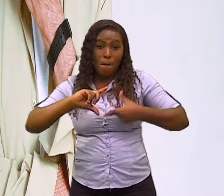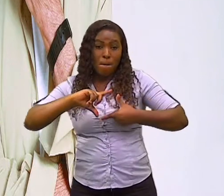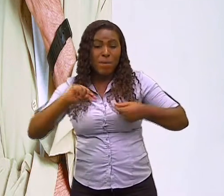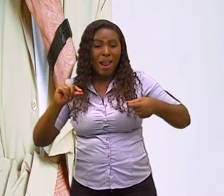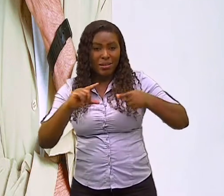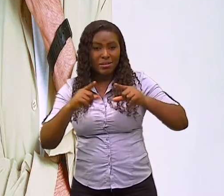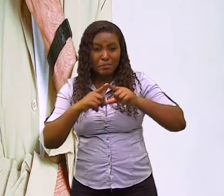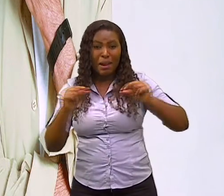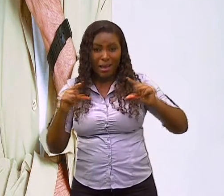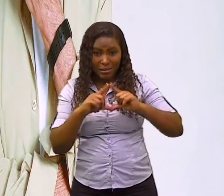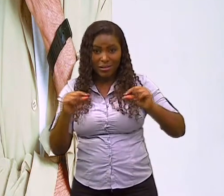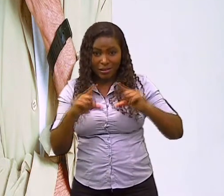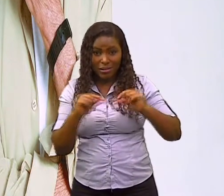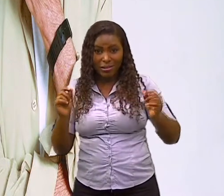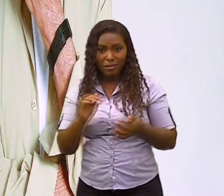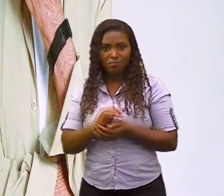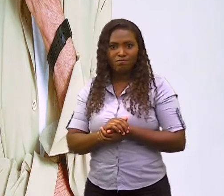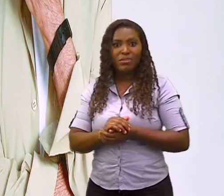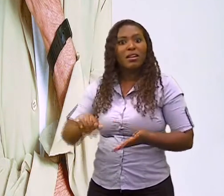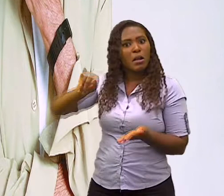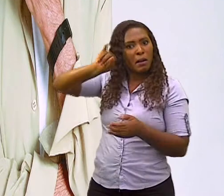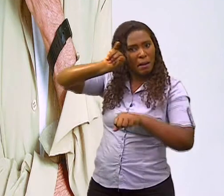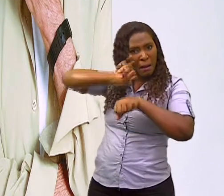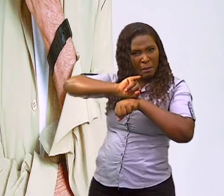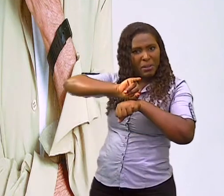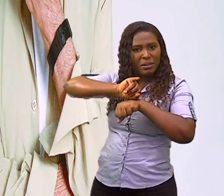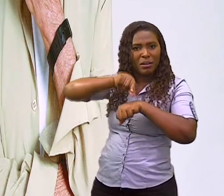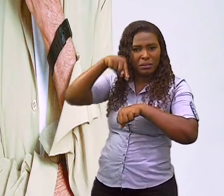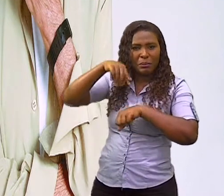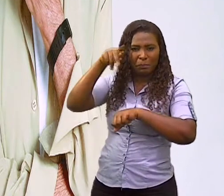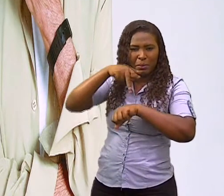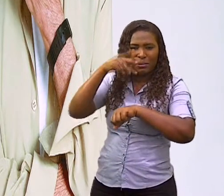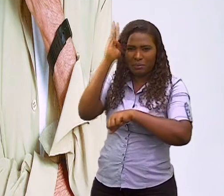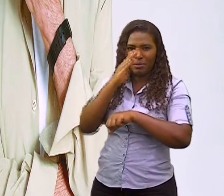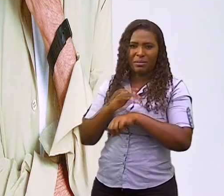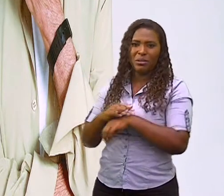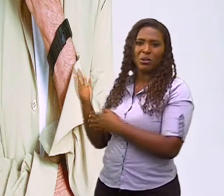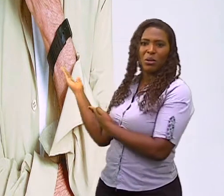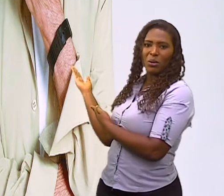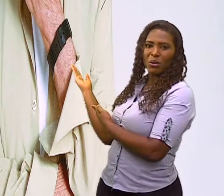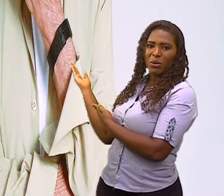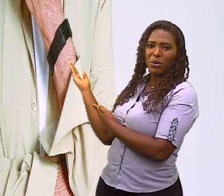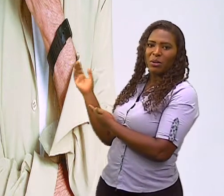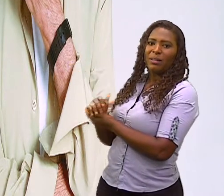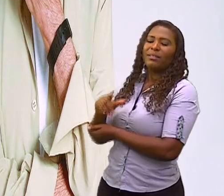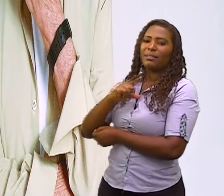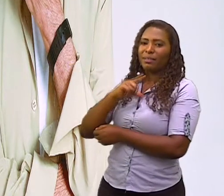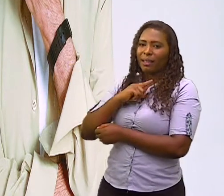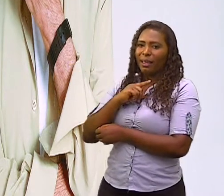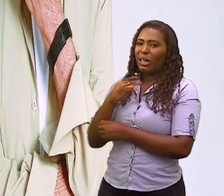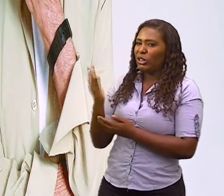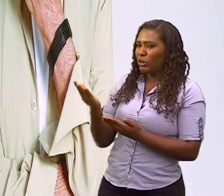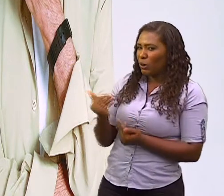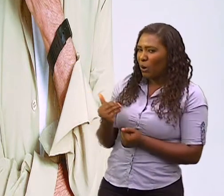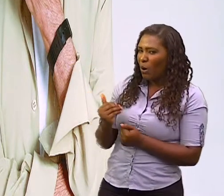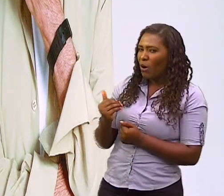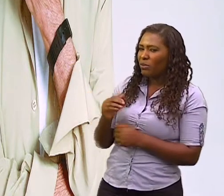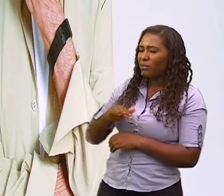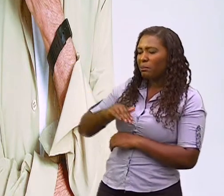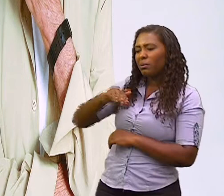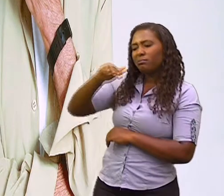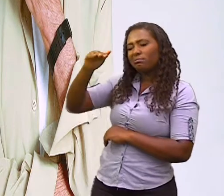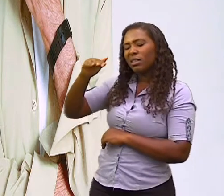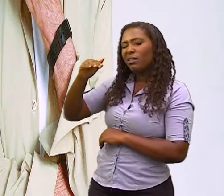Brasil. Estou olhando aqui atrás, nós temos Niemeyer em 3 fases, o Niemeyer jovem, o Niemeyer nem